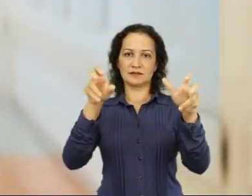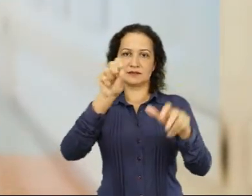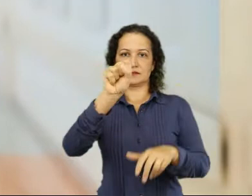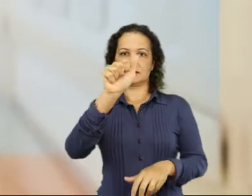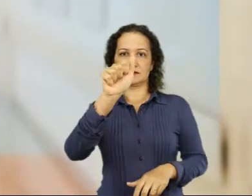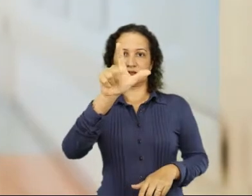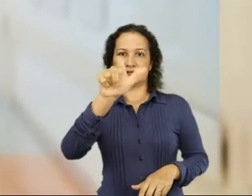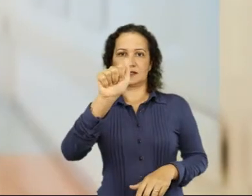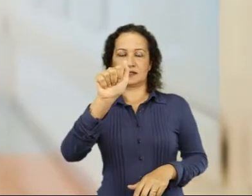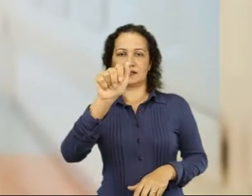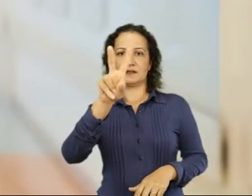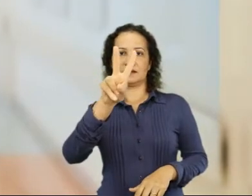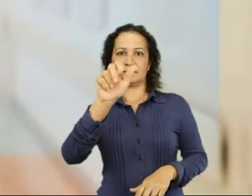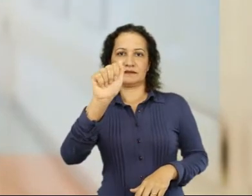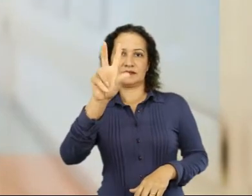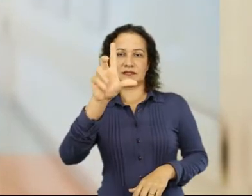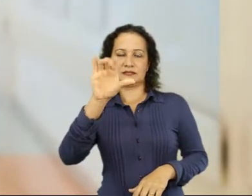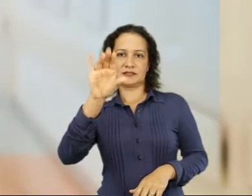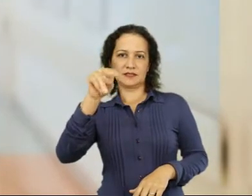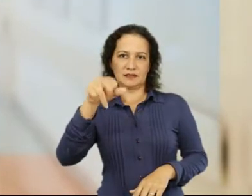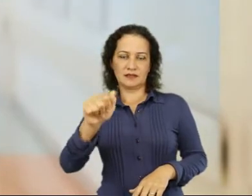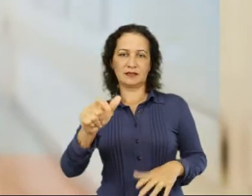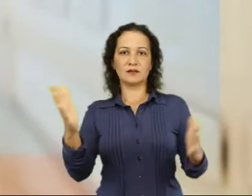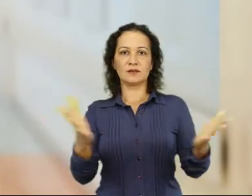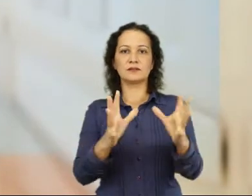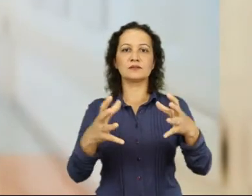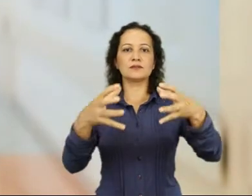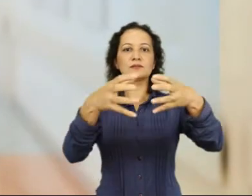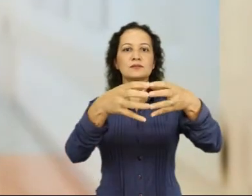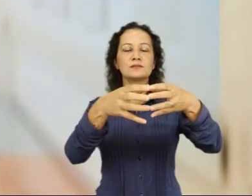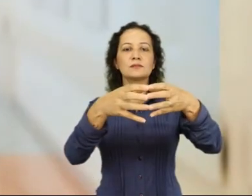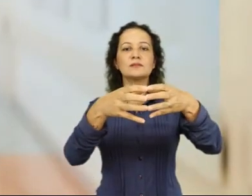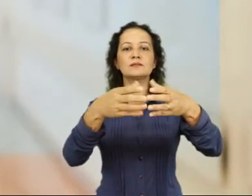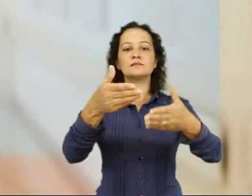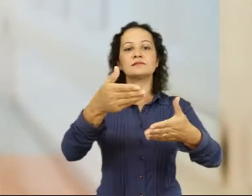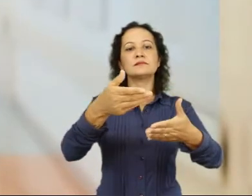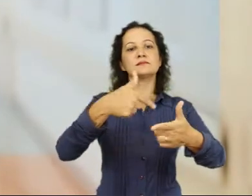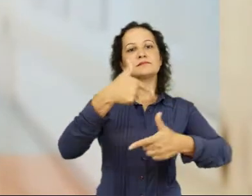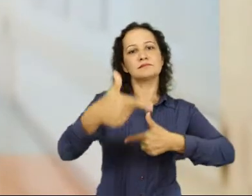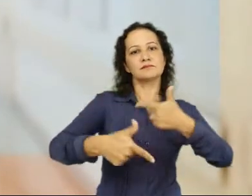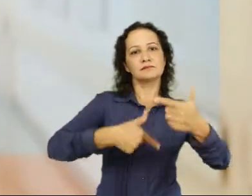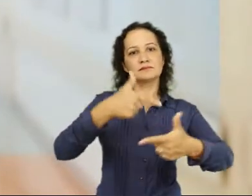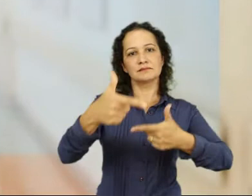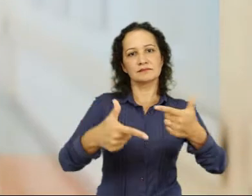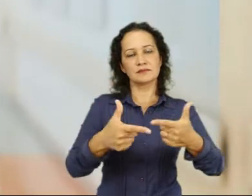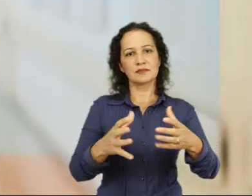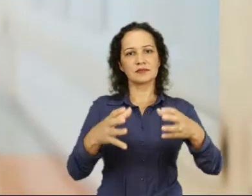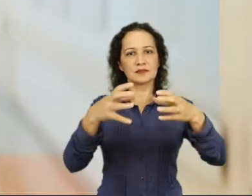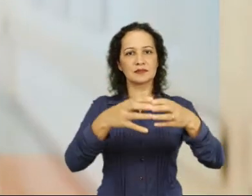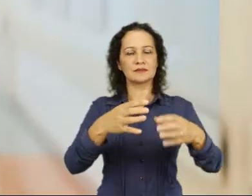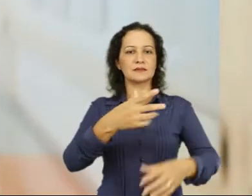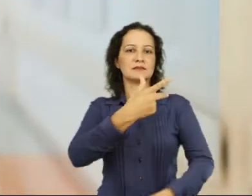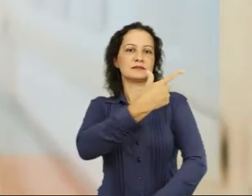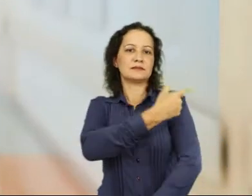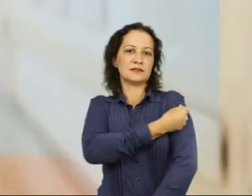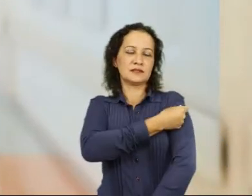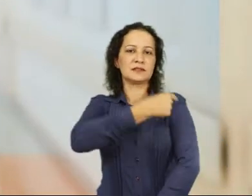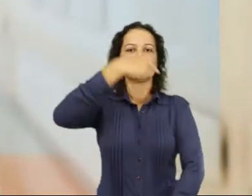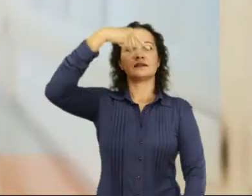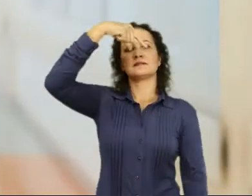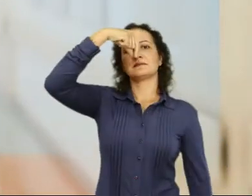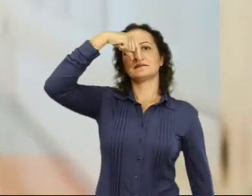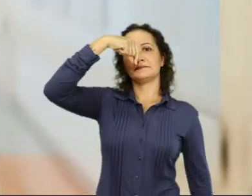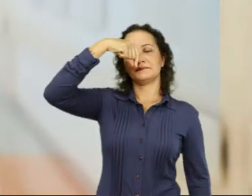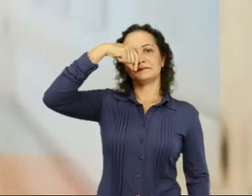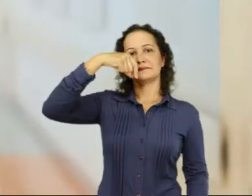equipe envolvida com a imunização. Nós temos vários critérios a respeito do serviço de imunização e também